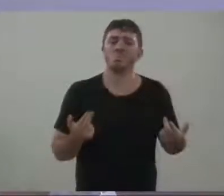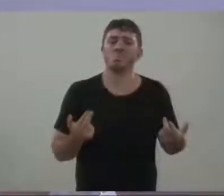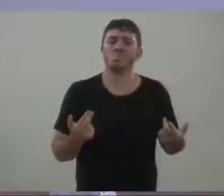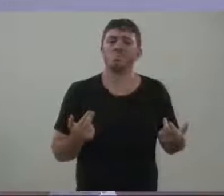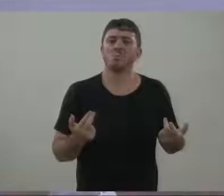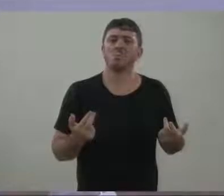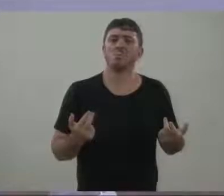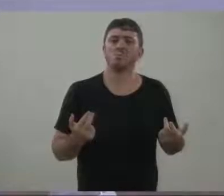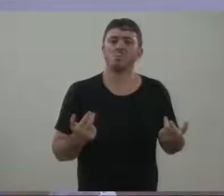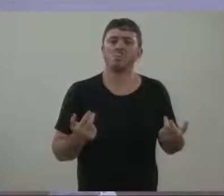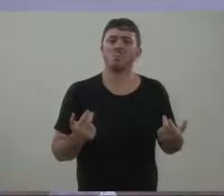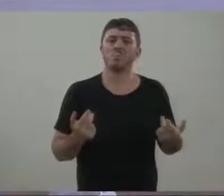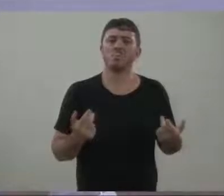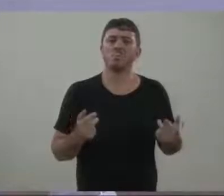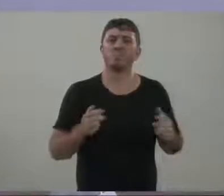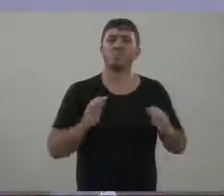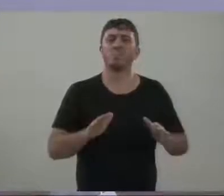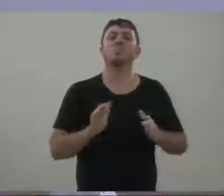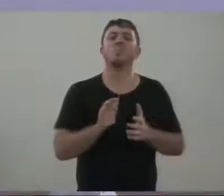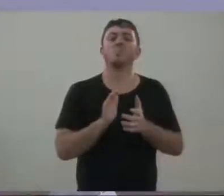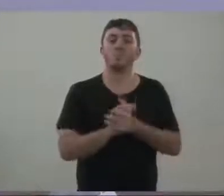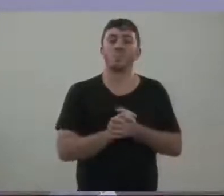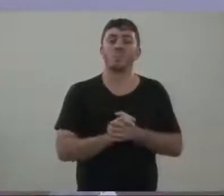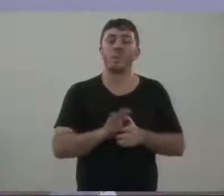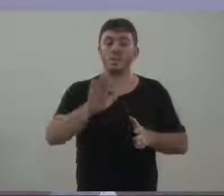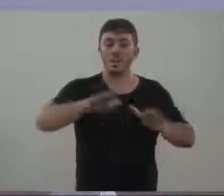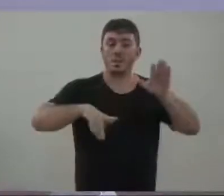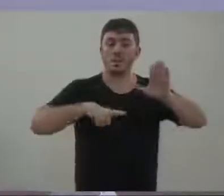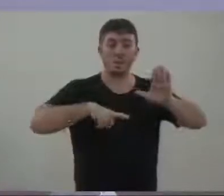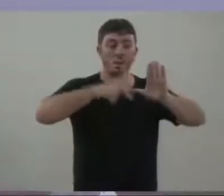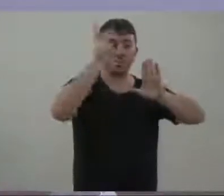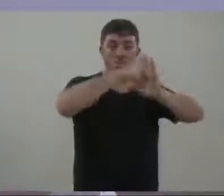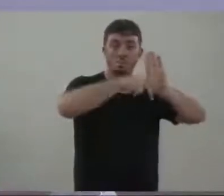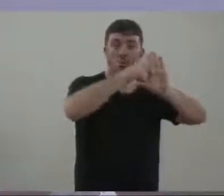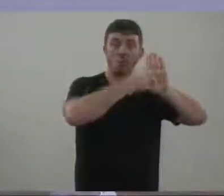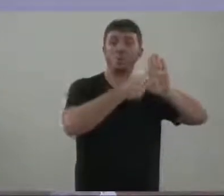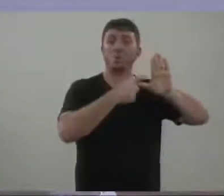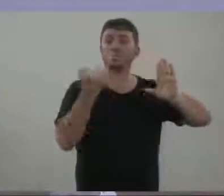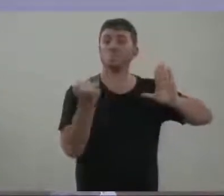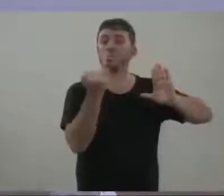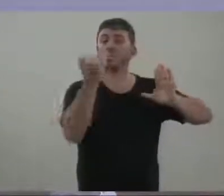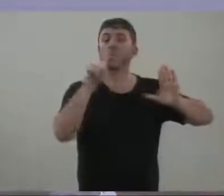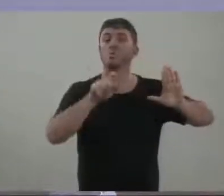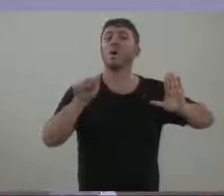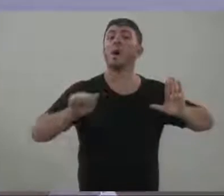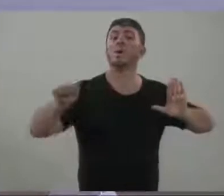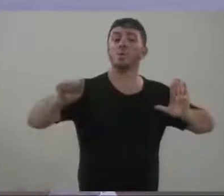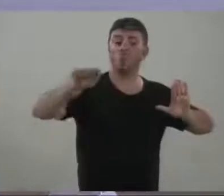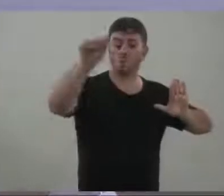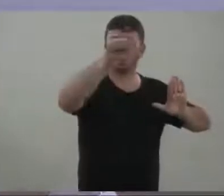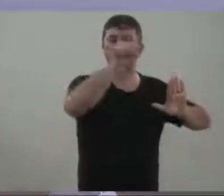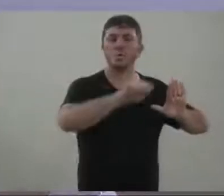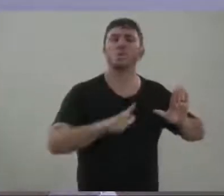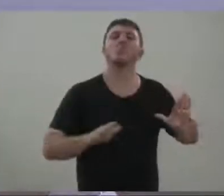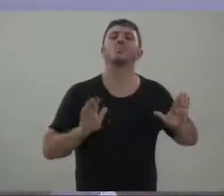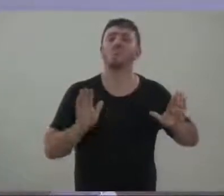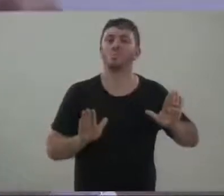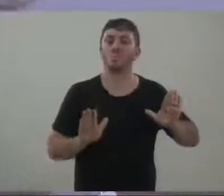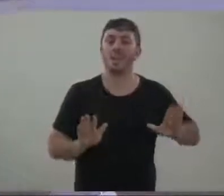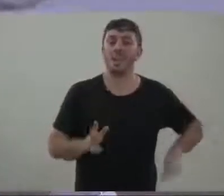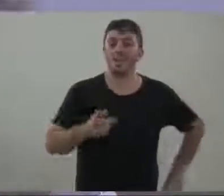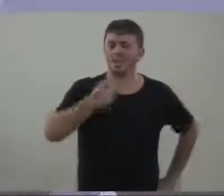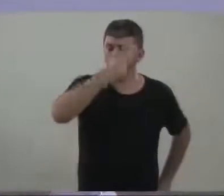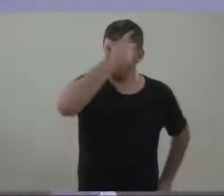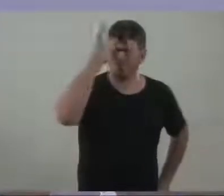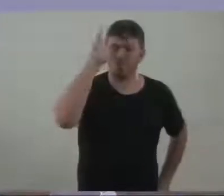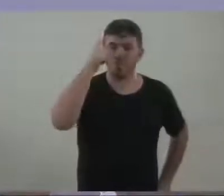somos. Nós somos. Quando tem um projeto importante para as entidades, como nós teremos novamente, pessoas aqui, como